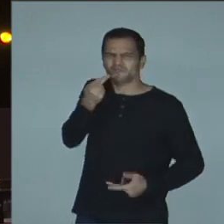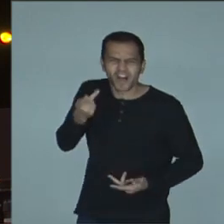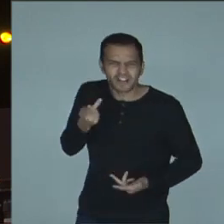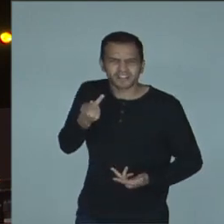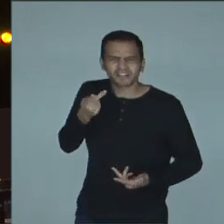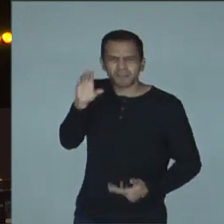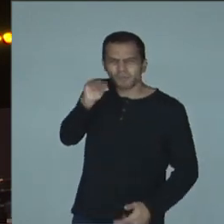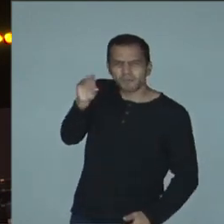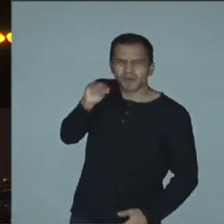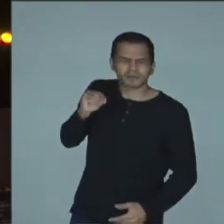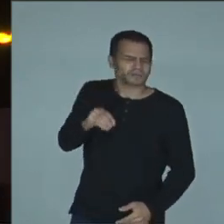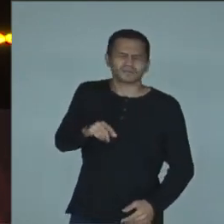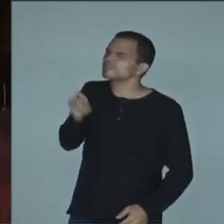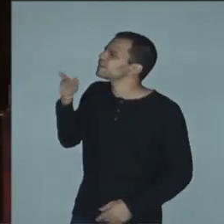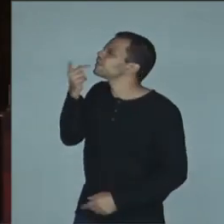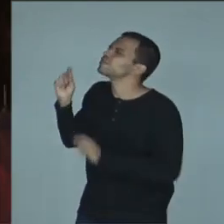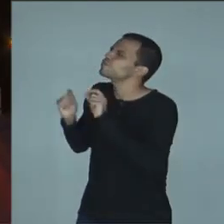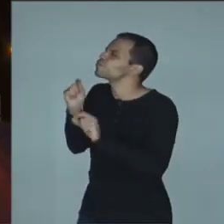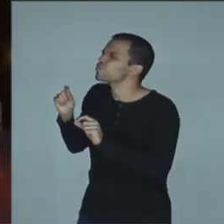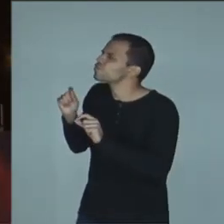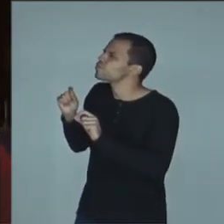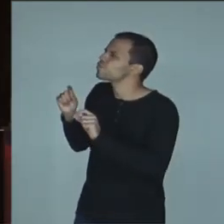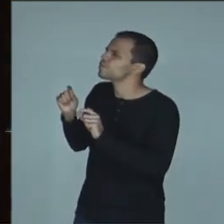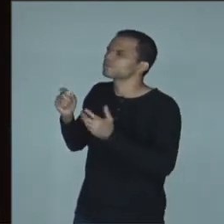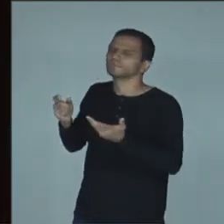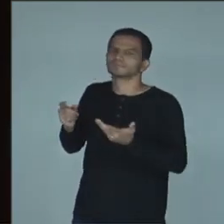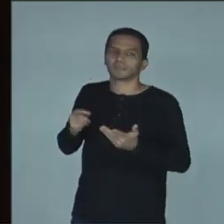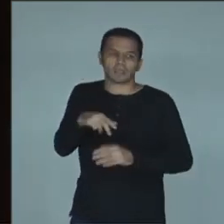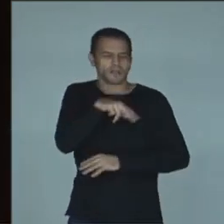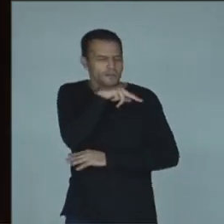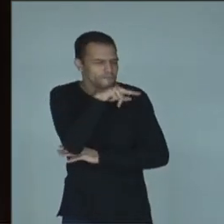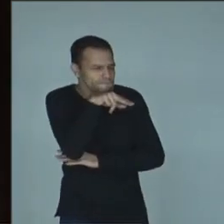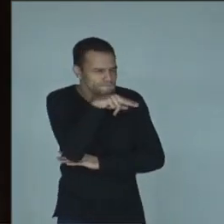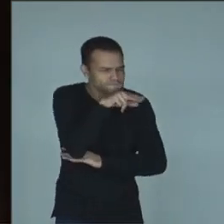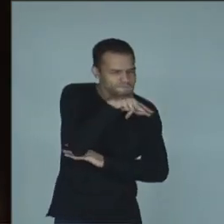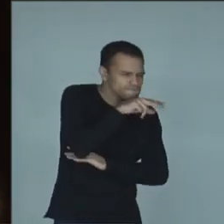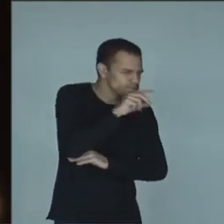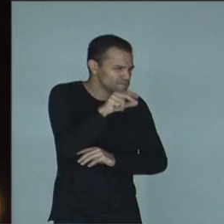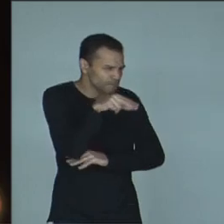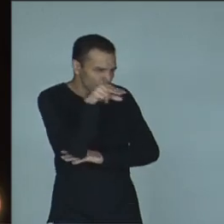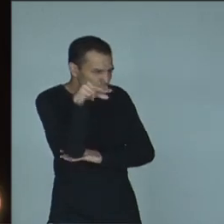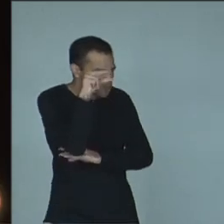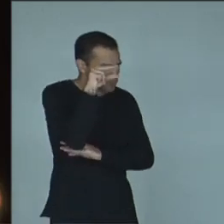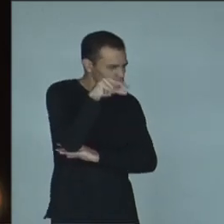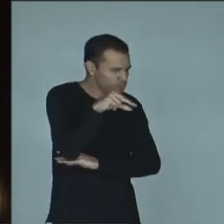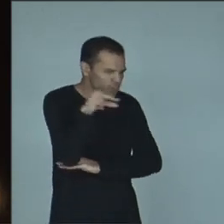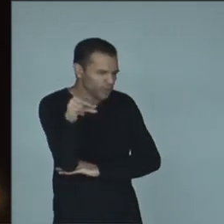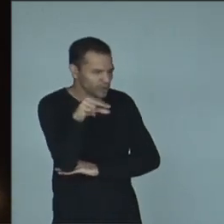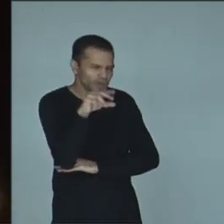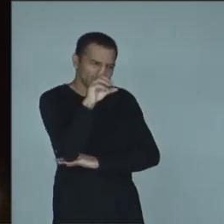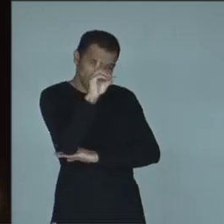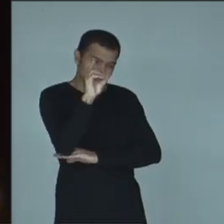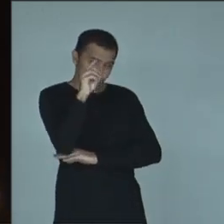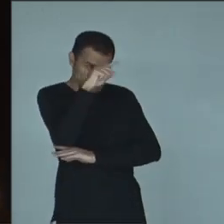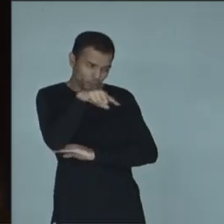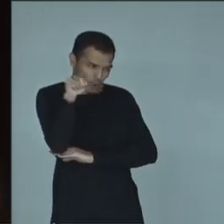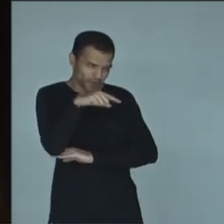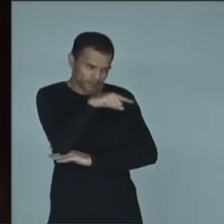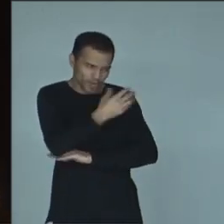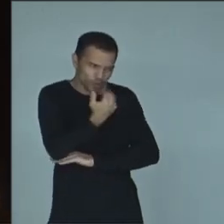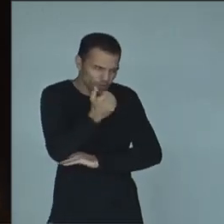o que que você tem para falar é Deus deve ter proibido vocês de comer da árvore do bem e do mal